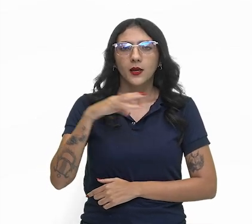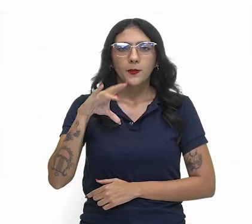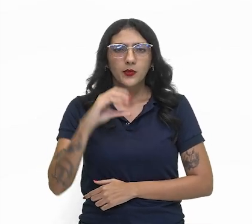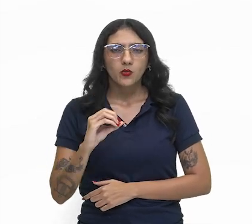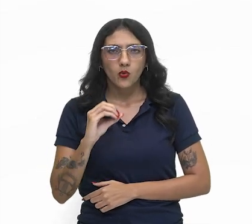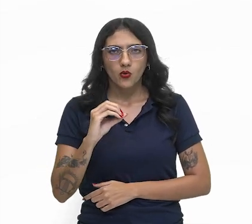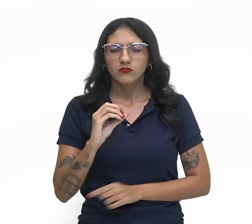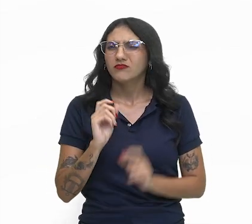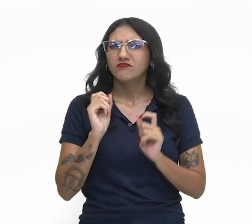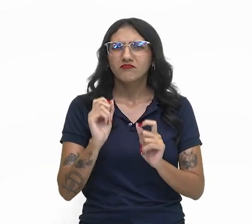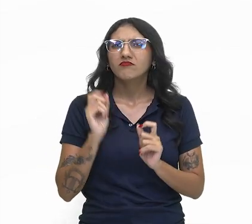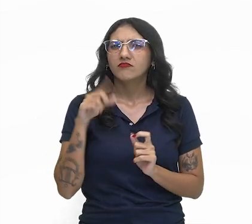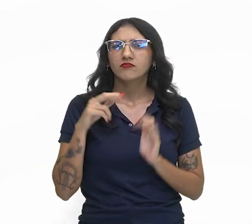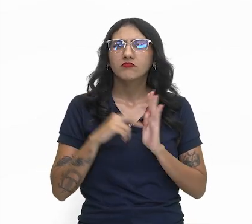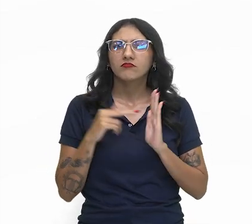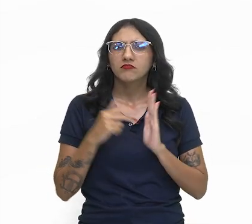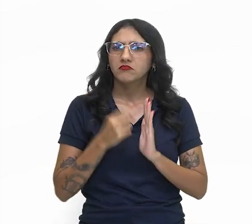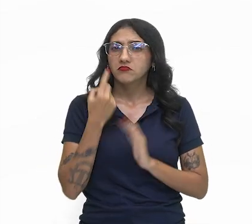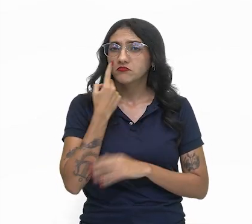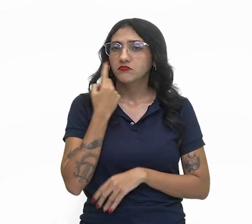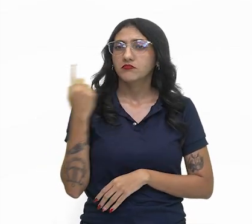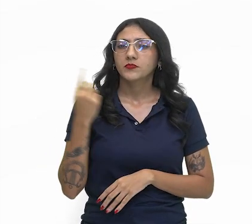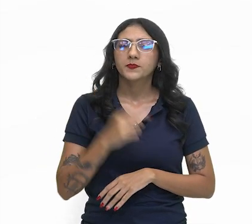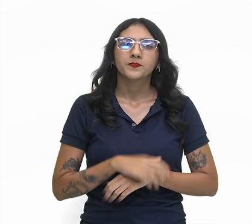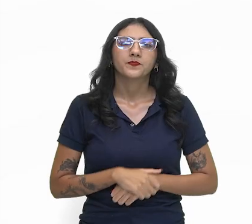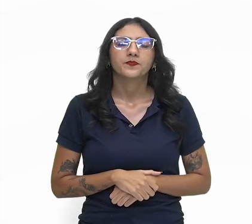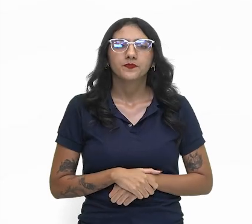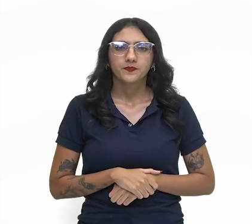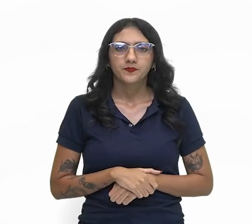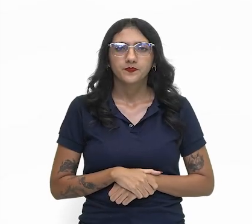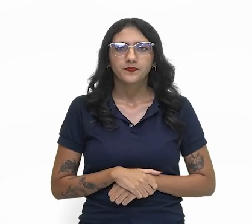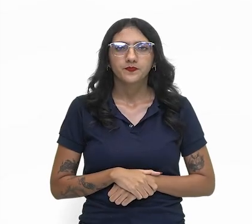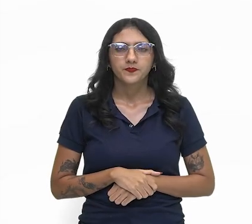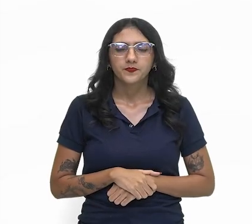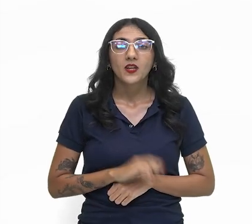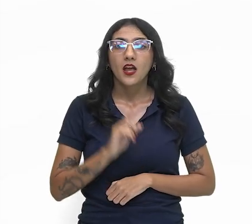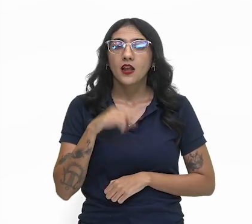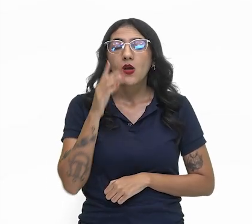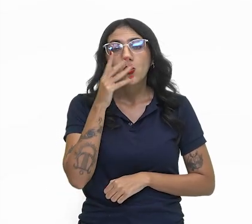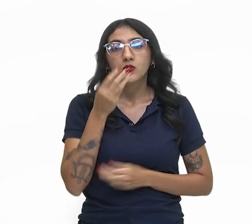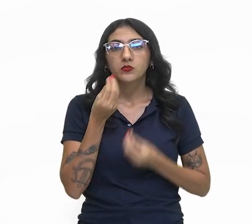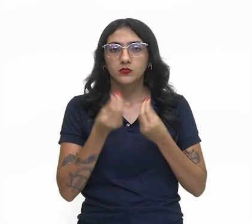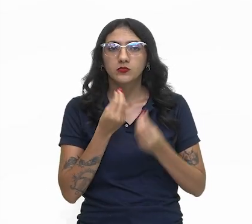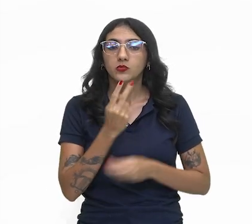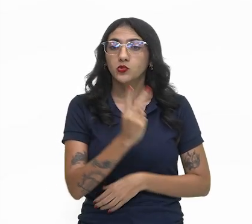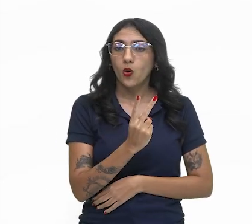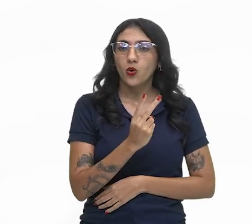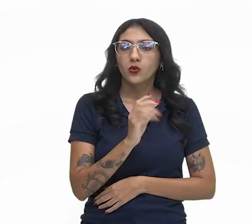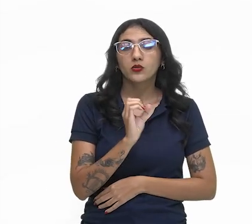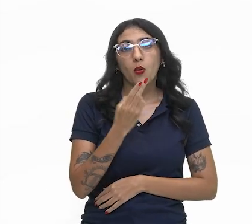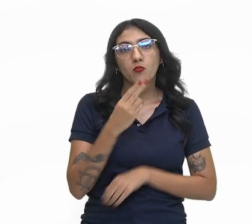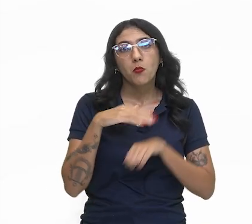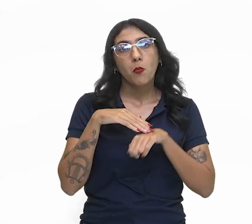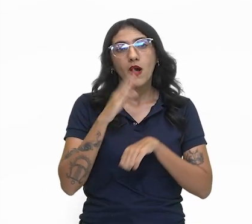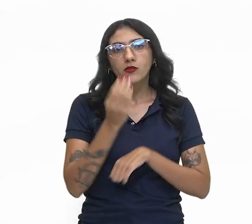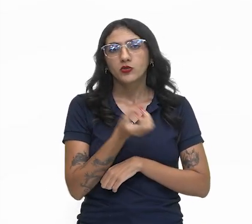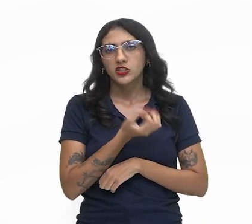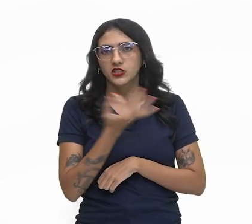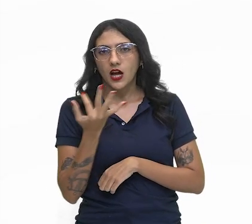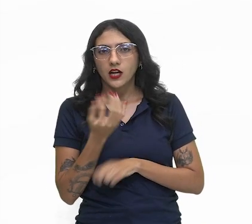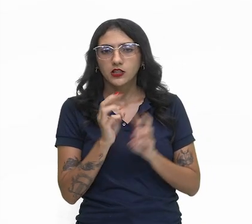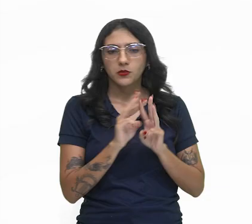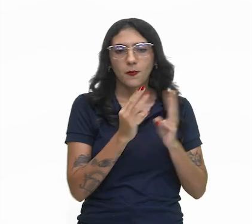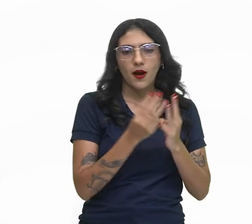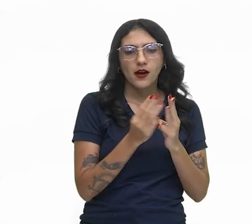equilíbrio térmico? O equilíbrio térmico ele vai acontecer quando dois ou mais corpos